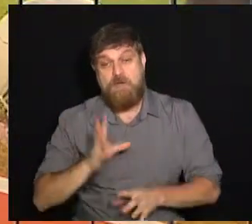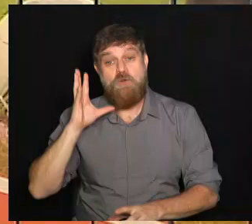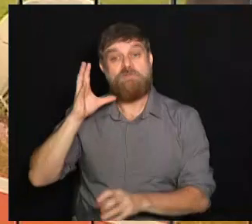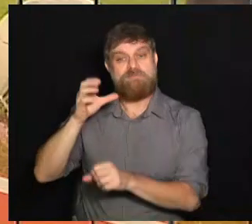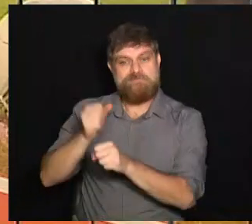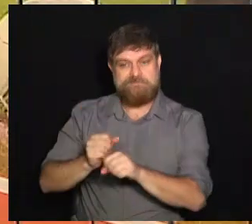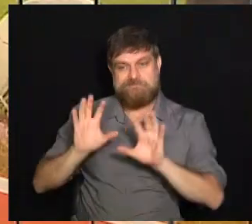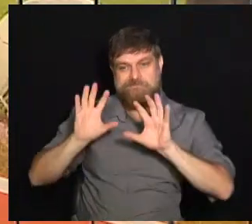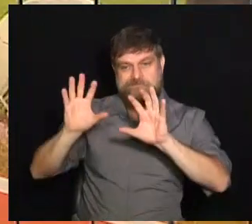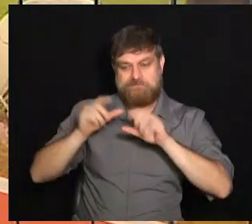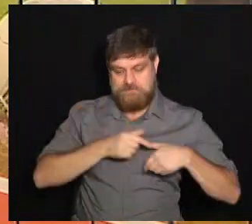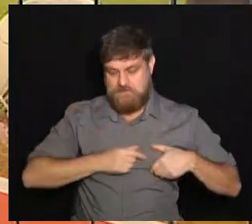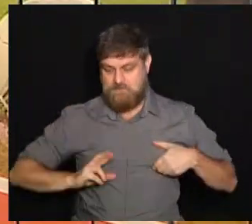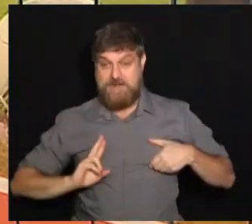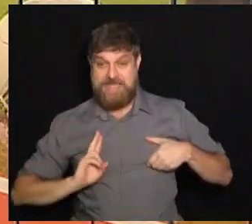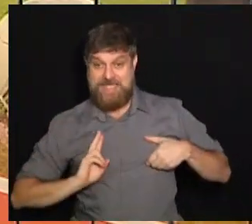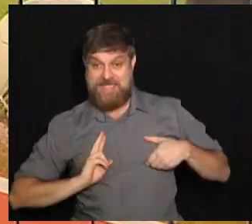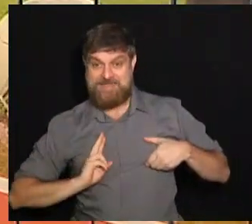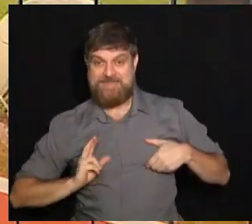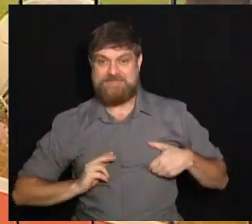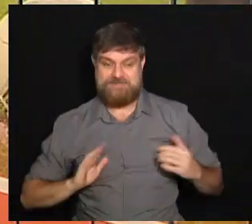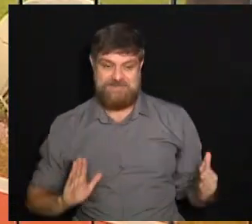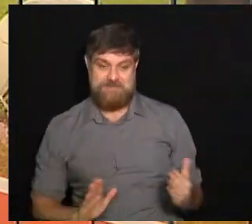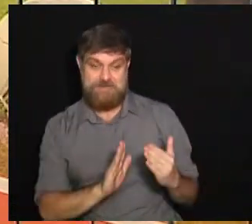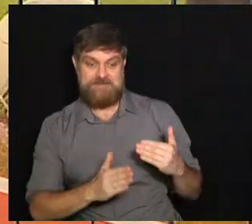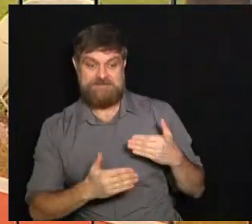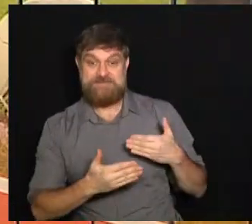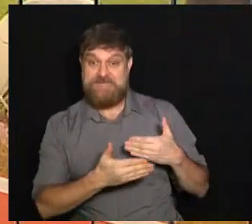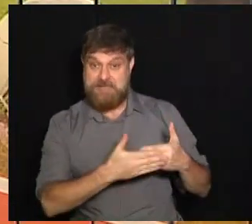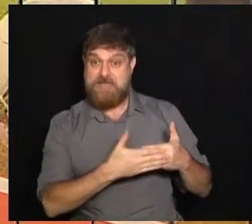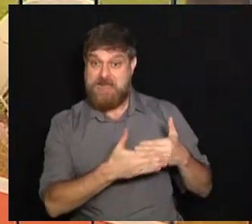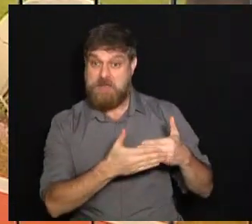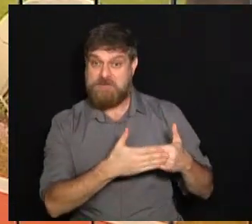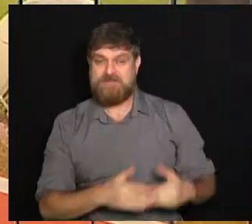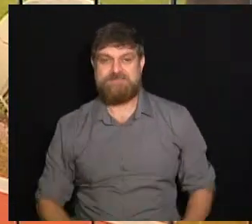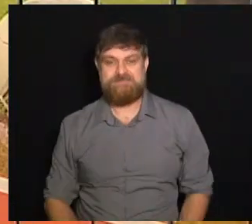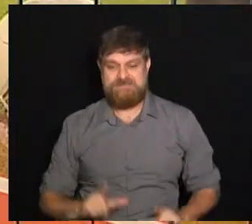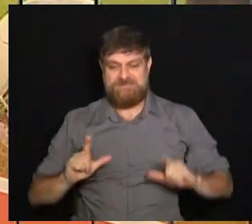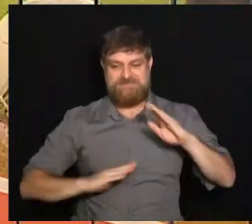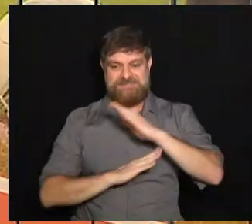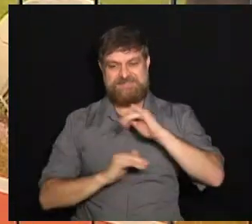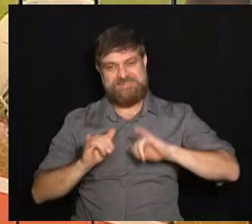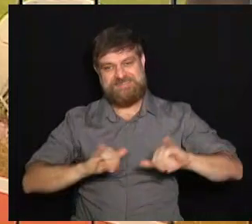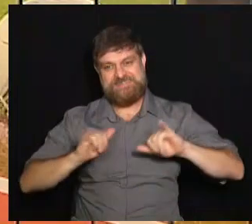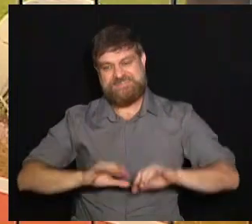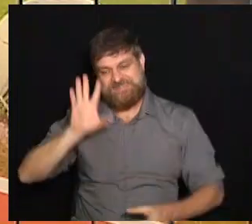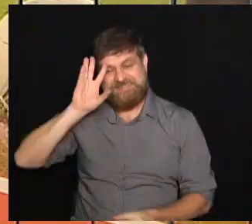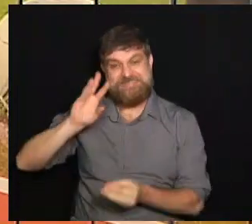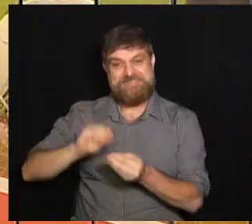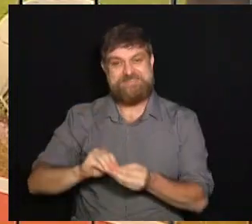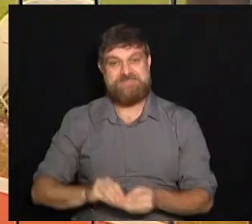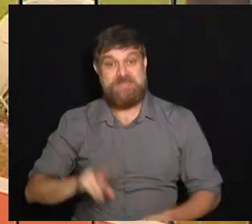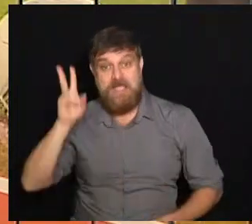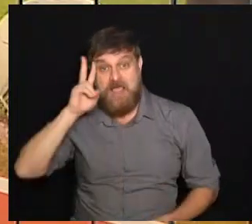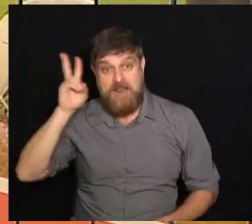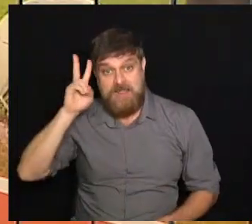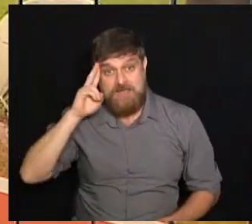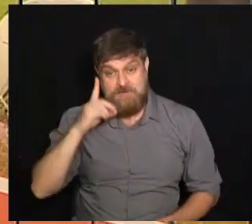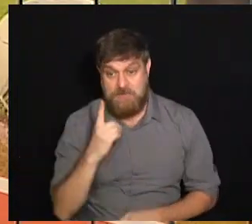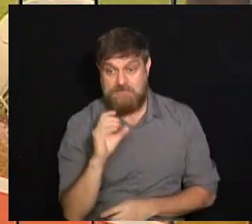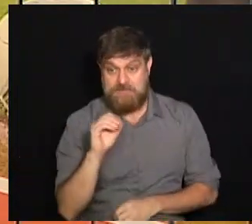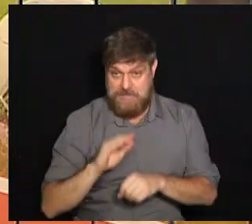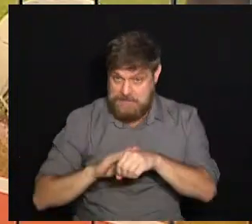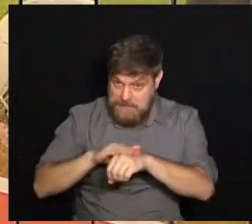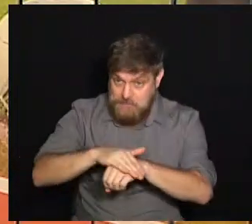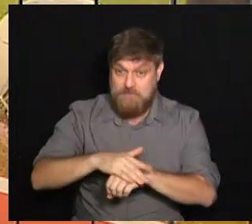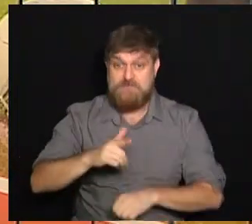dessa partida do vôlei Renata diante da equipe de Ribeirão Preto. Jornal Câmara Notícia fica por aqui. Lembrando que às 10 horas